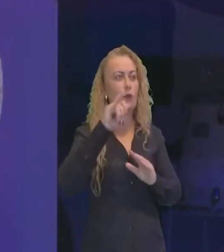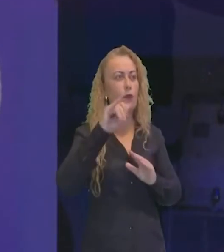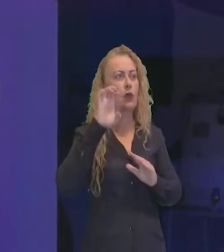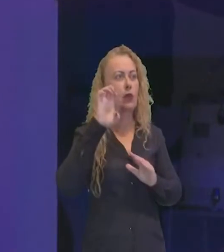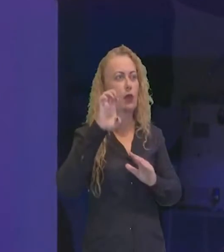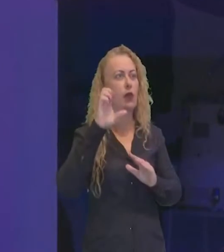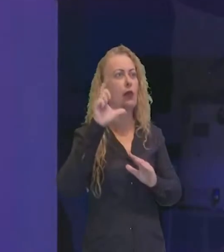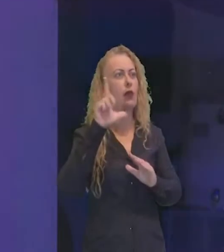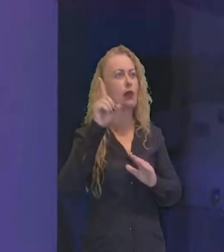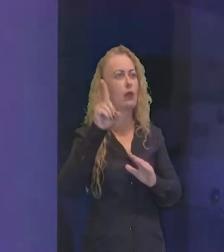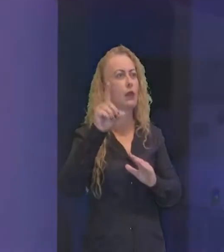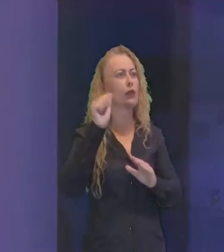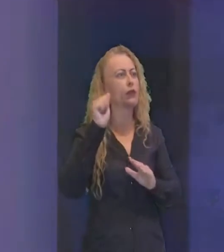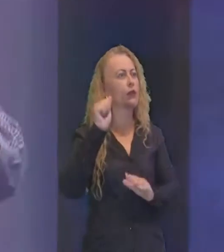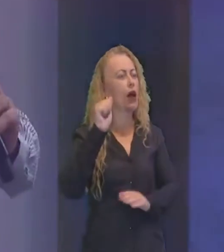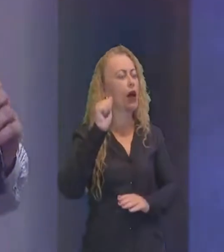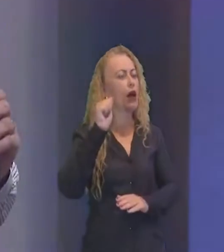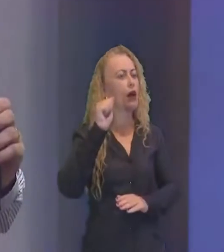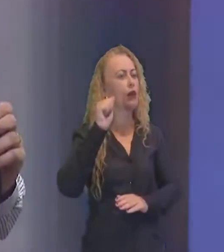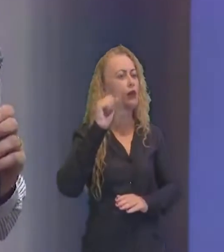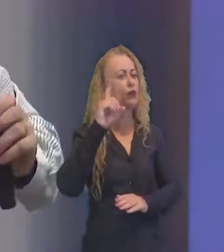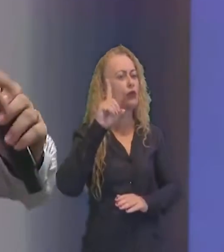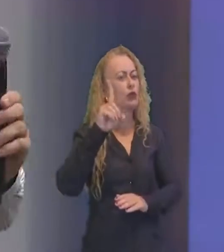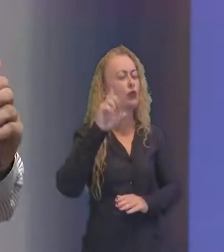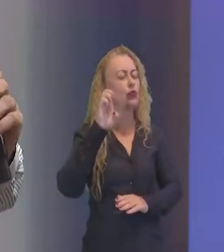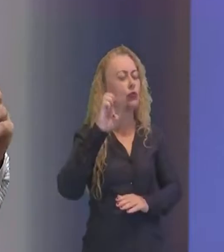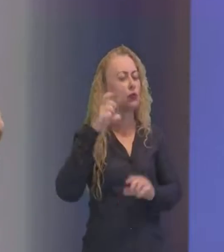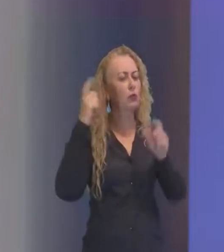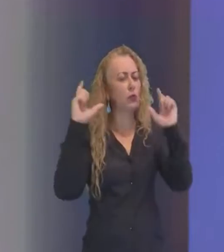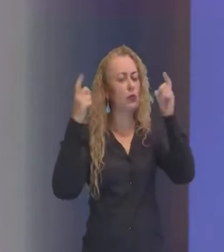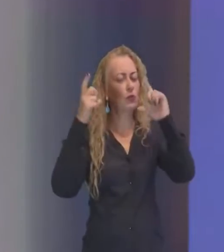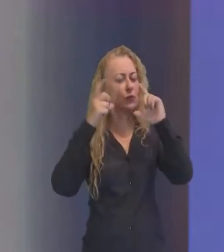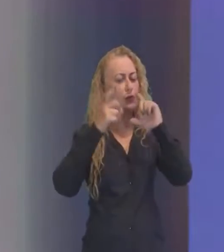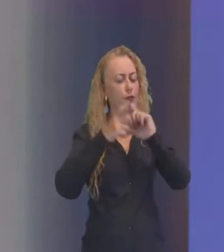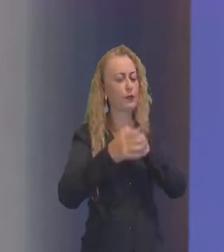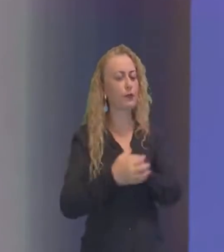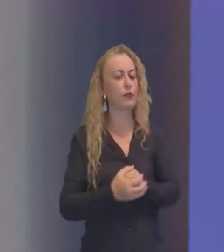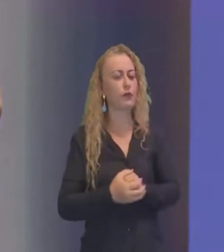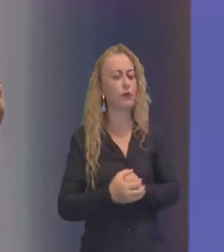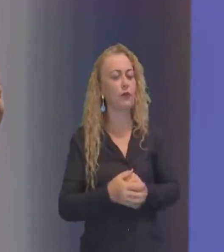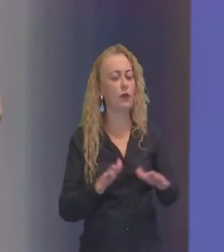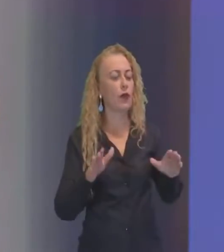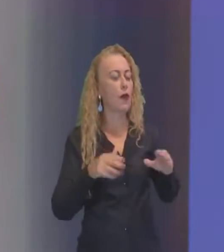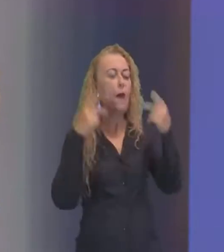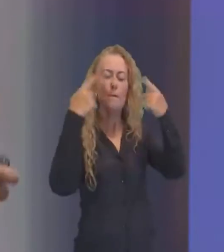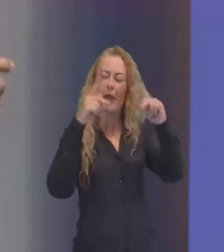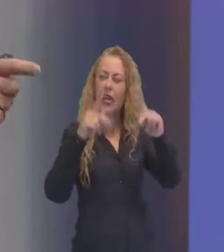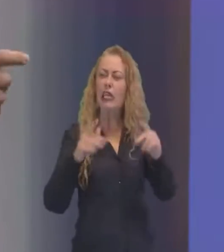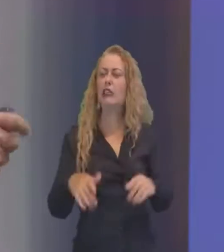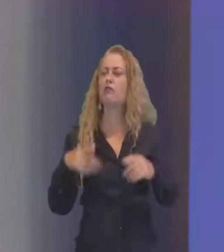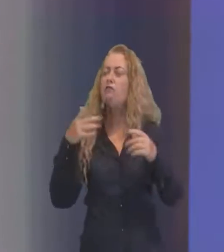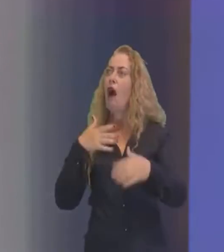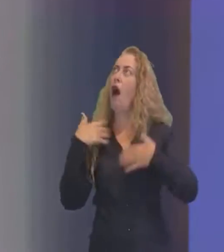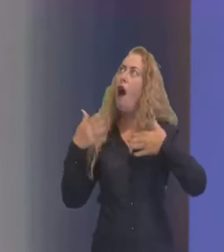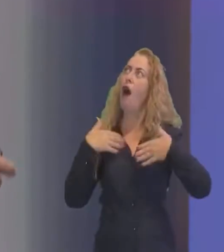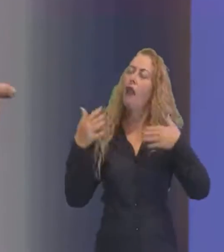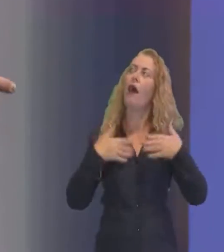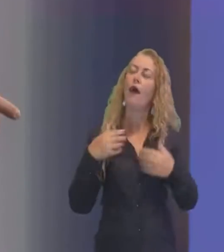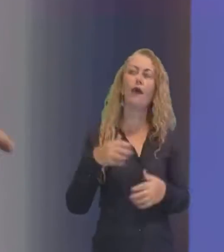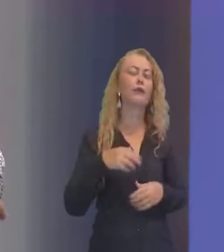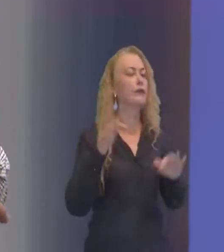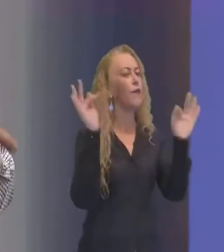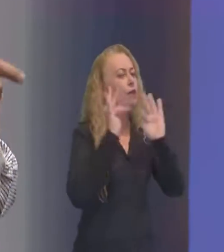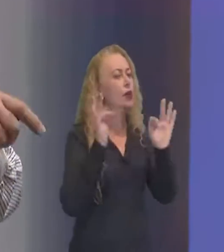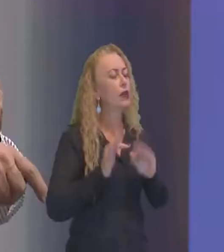para a igreja, tranquilo, alegre, feliz. O Senhor falou assim: agora